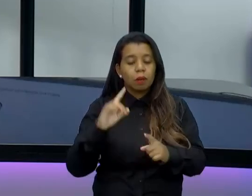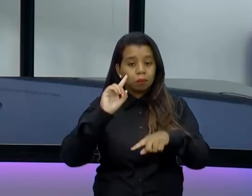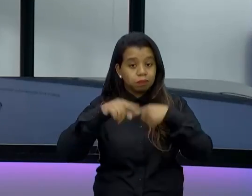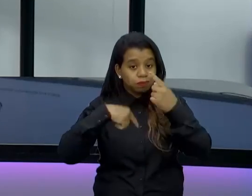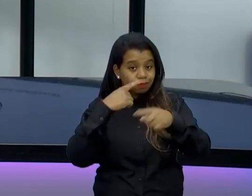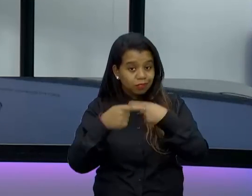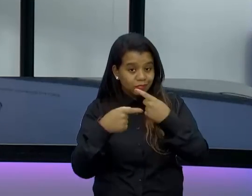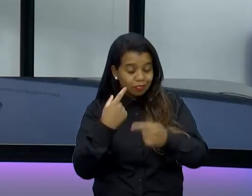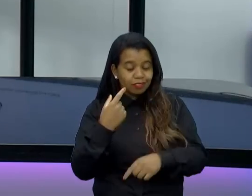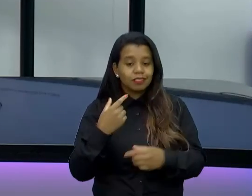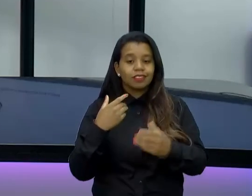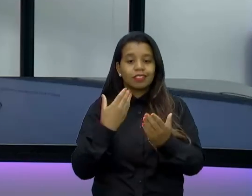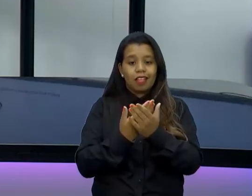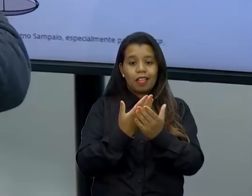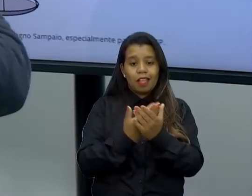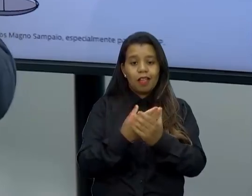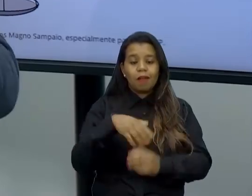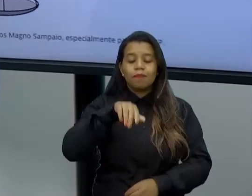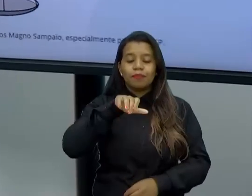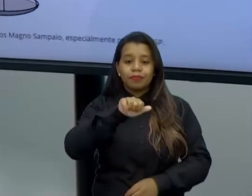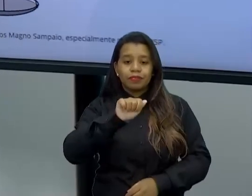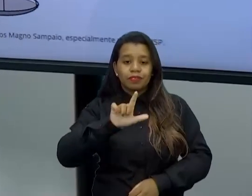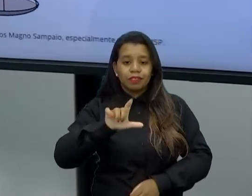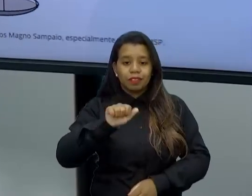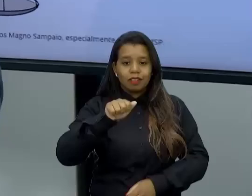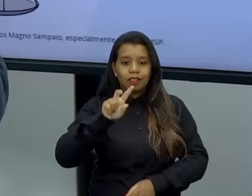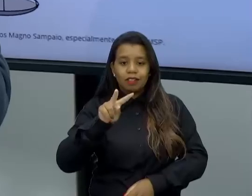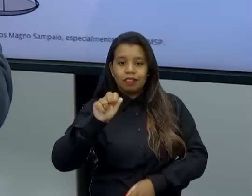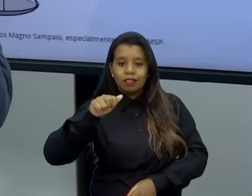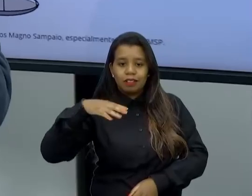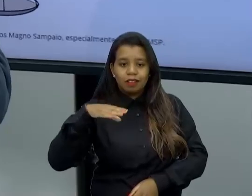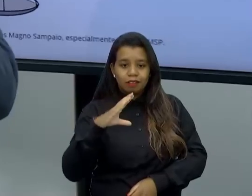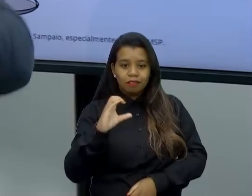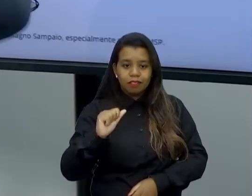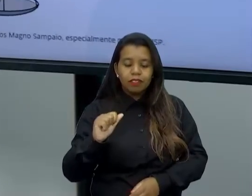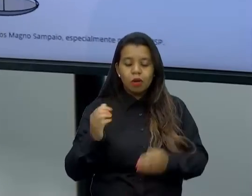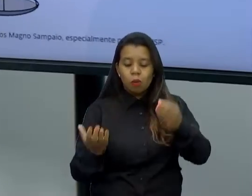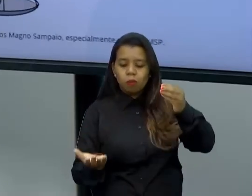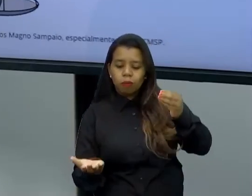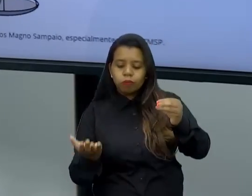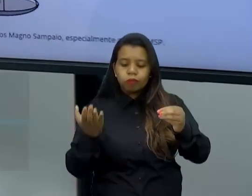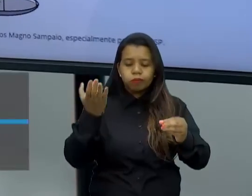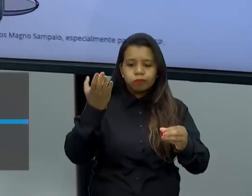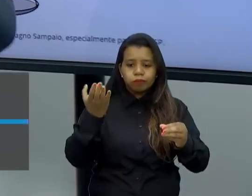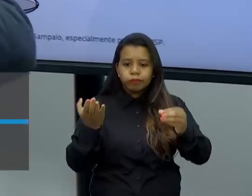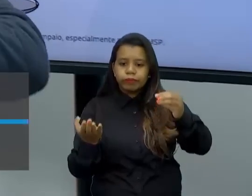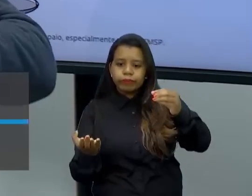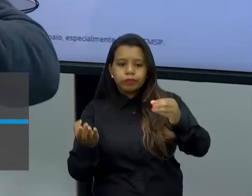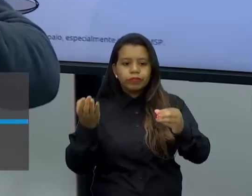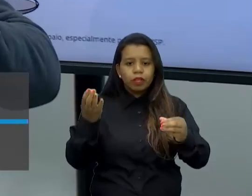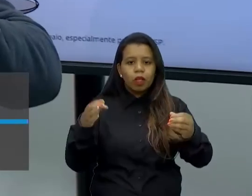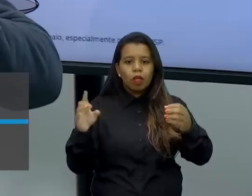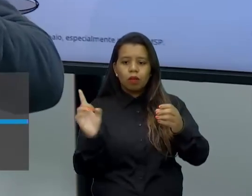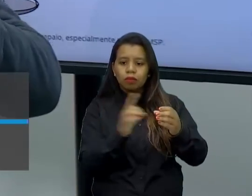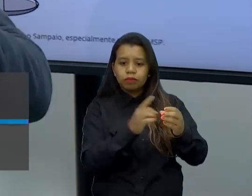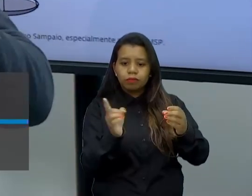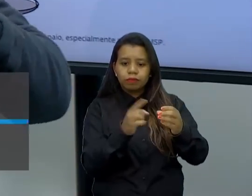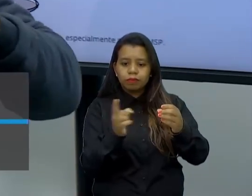perder, o funcionamento da balança romana que brinca com essa questão, tanto de rotacionar quanto